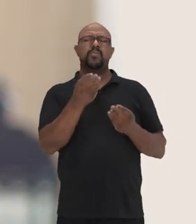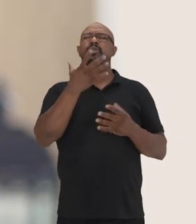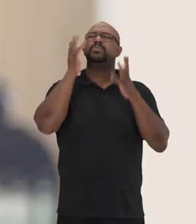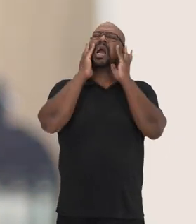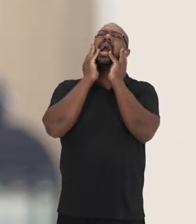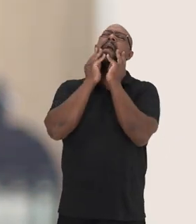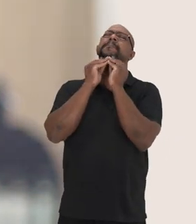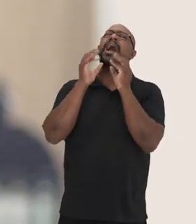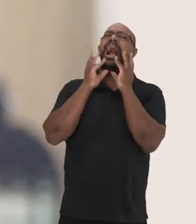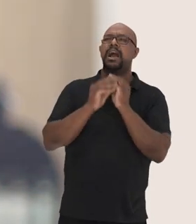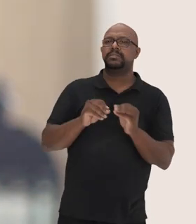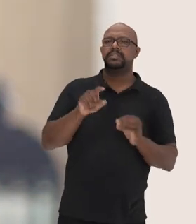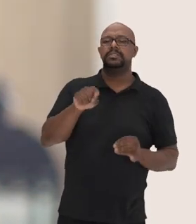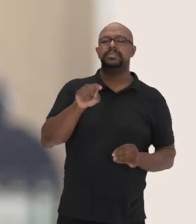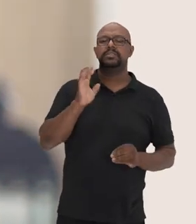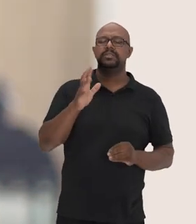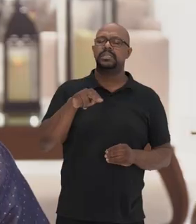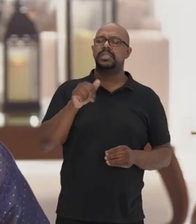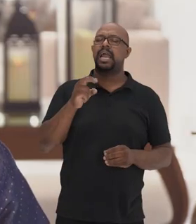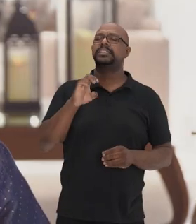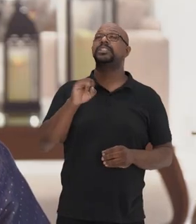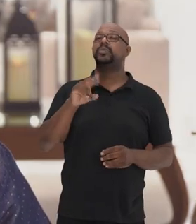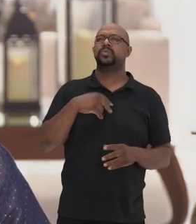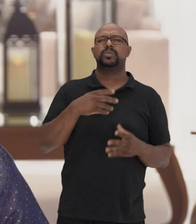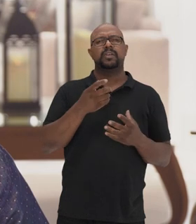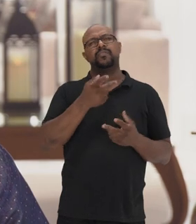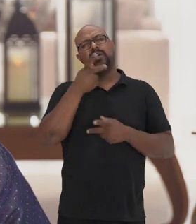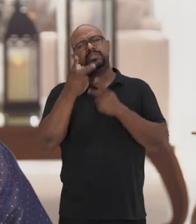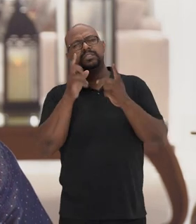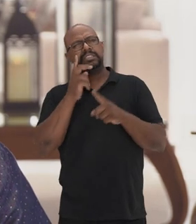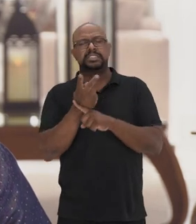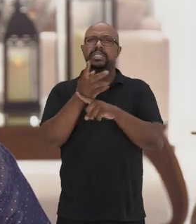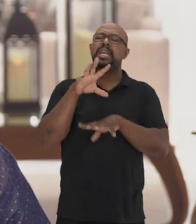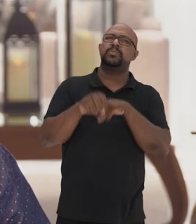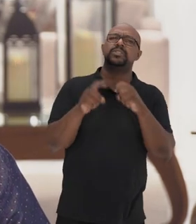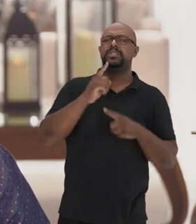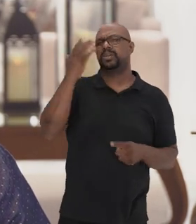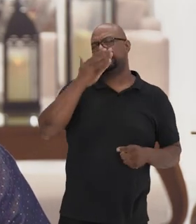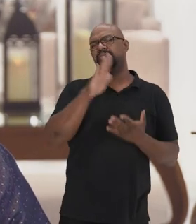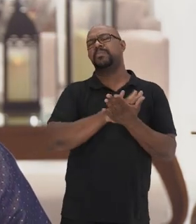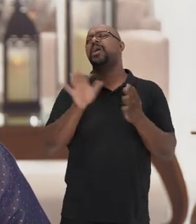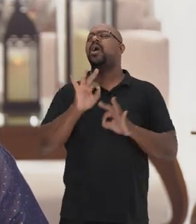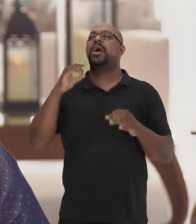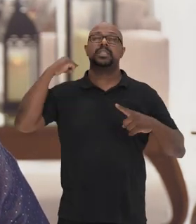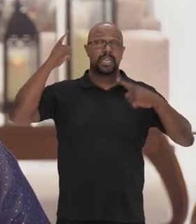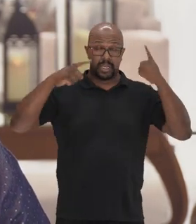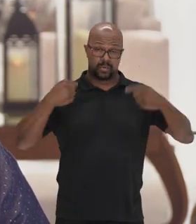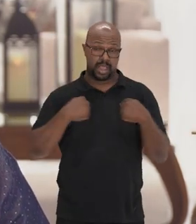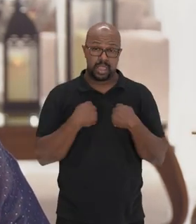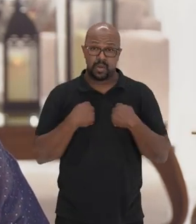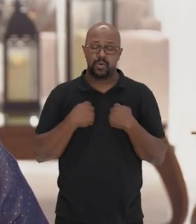Barbados que se prezam de Narciso venturas dizem que buscam não se viu o maior Delírio eu